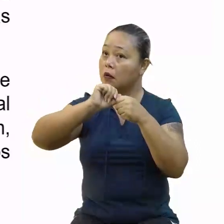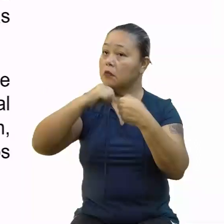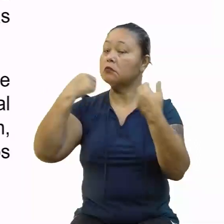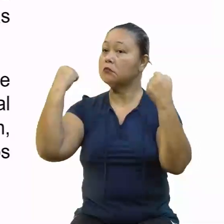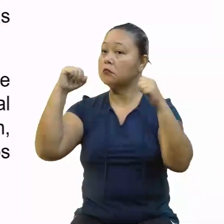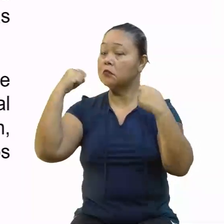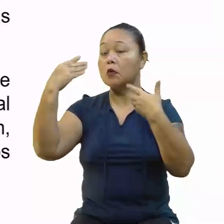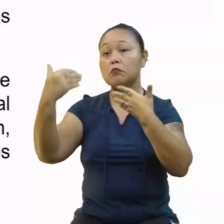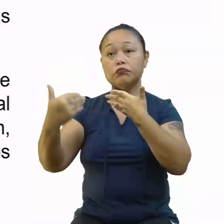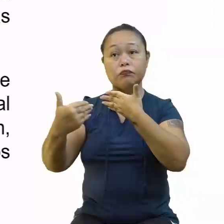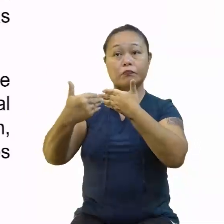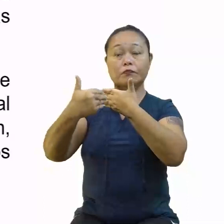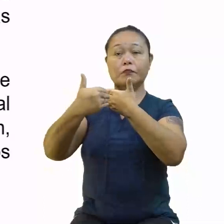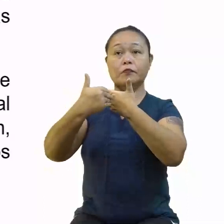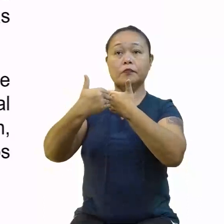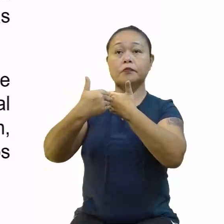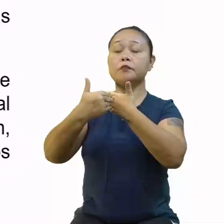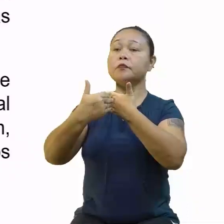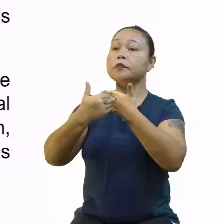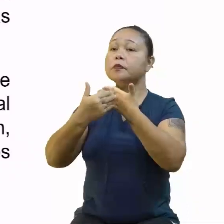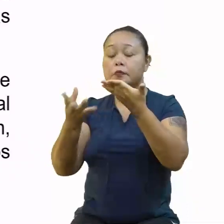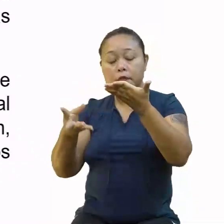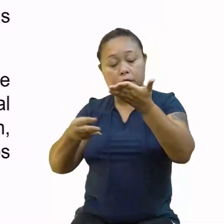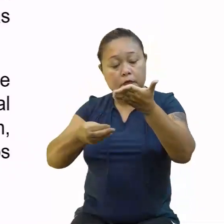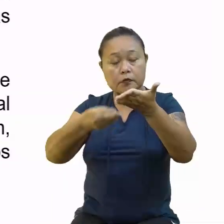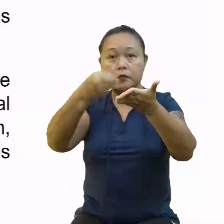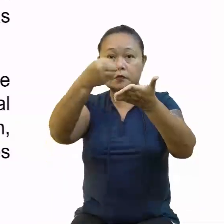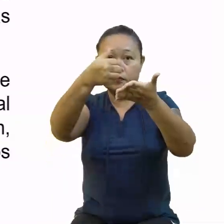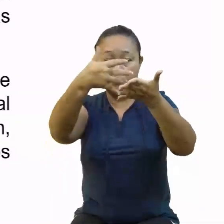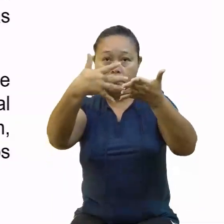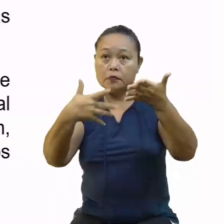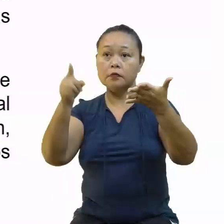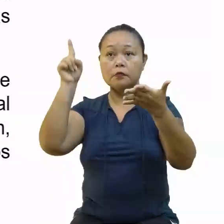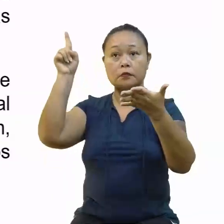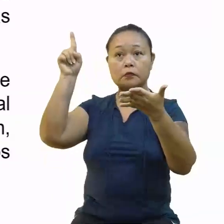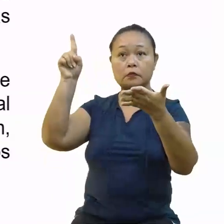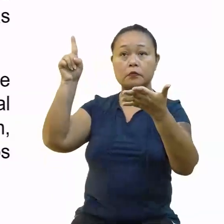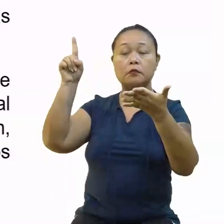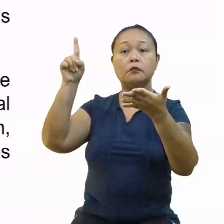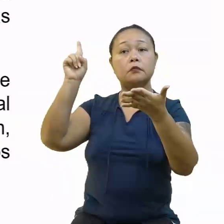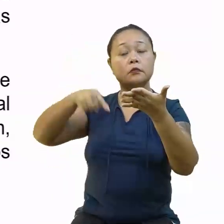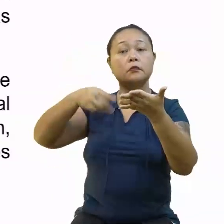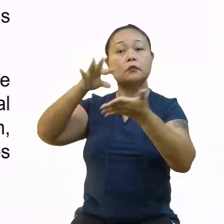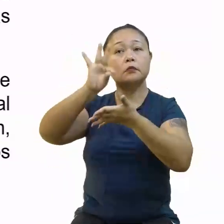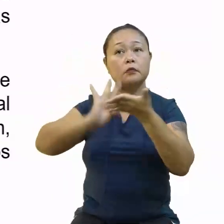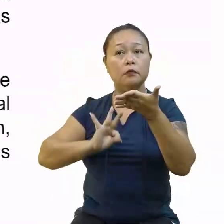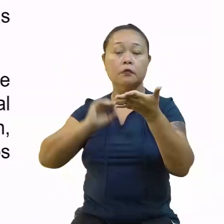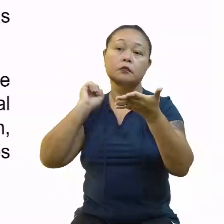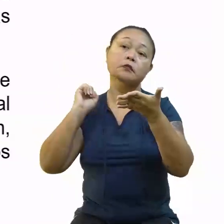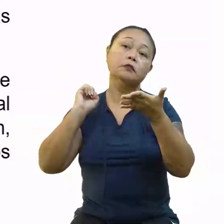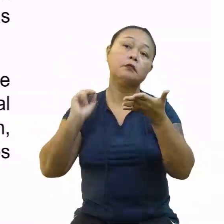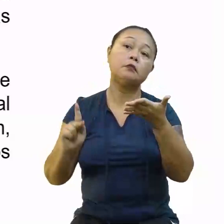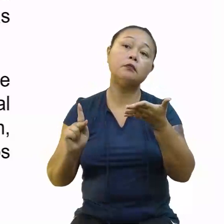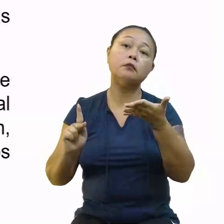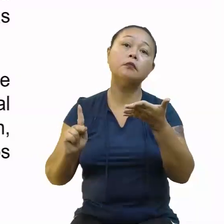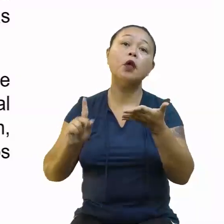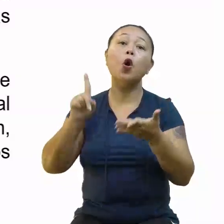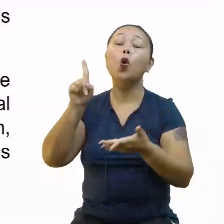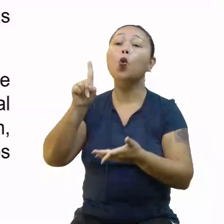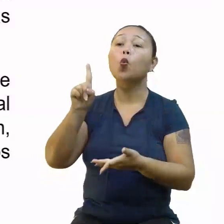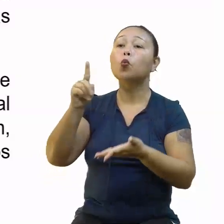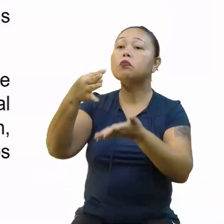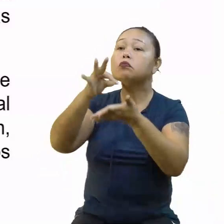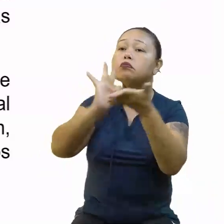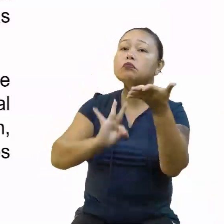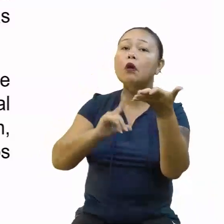proteção, abordar esses tópicos aqui, seu texto tá ok. Se no seu texto